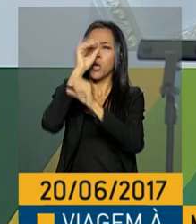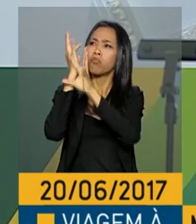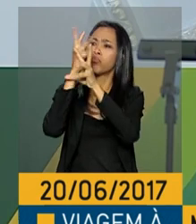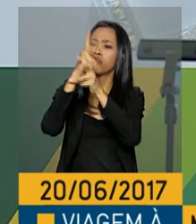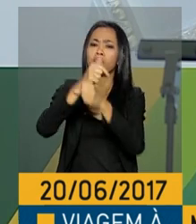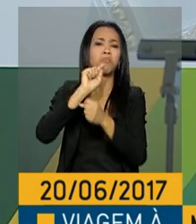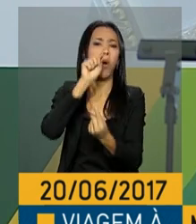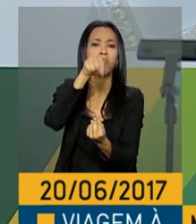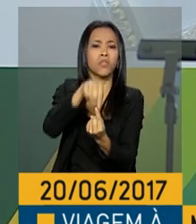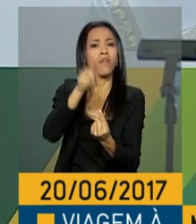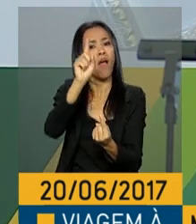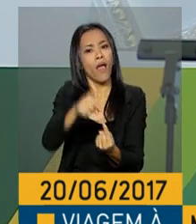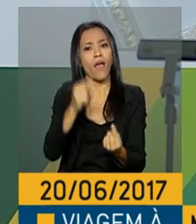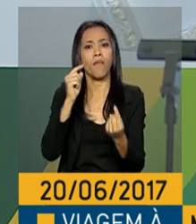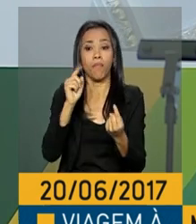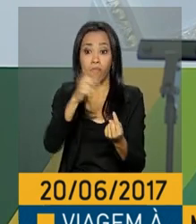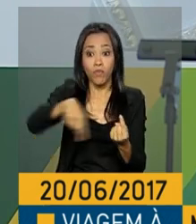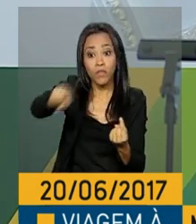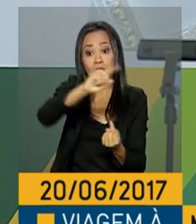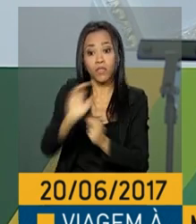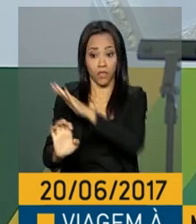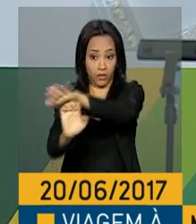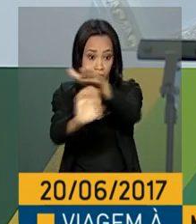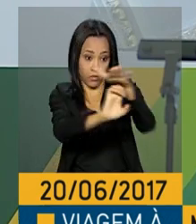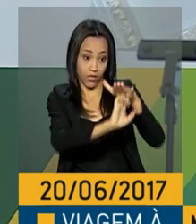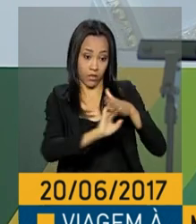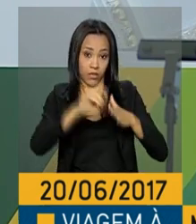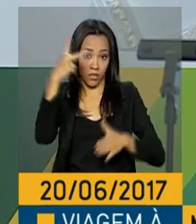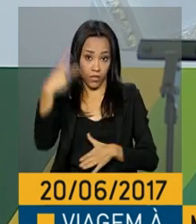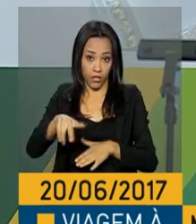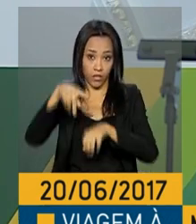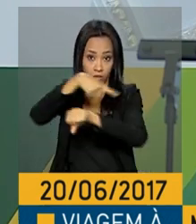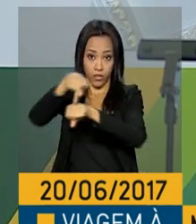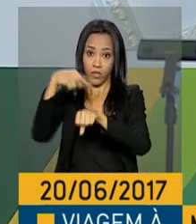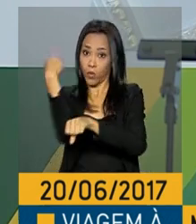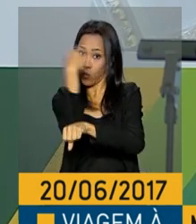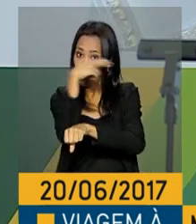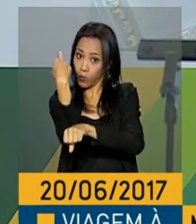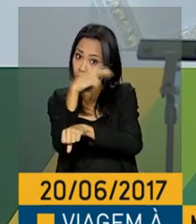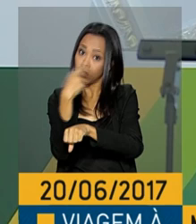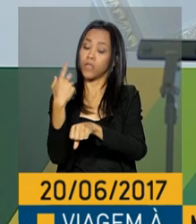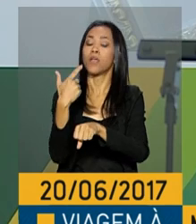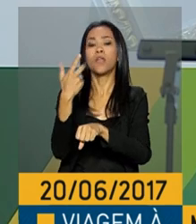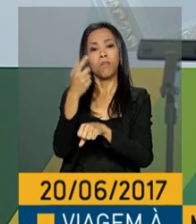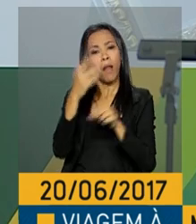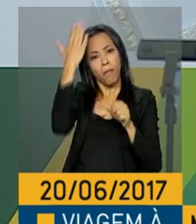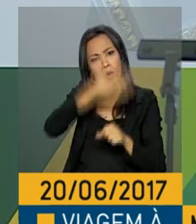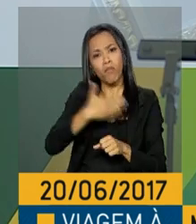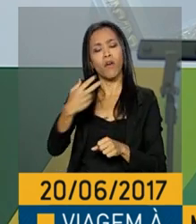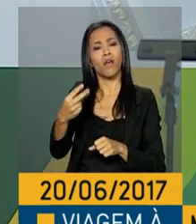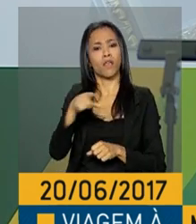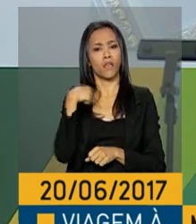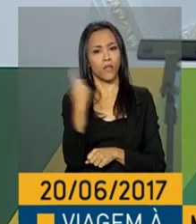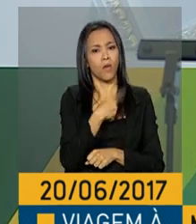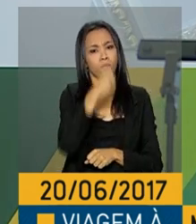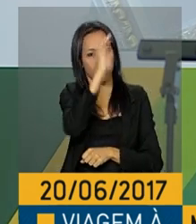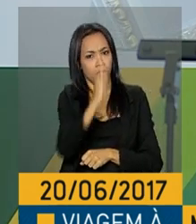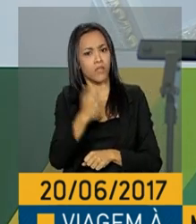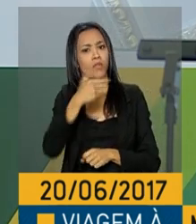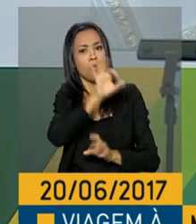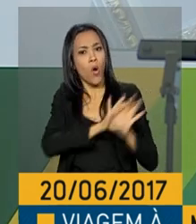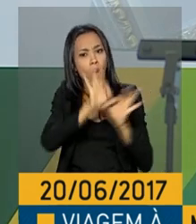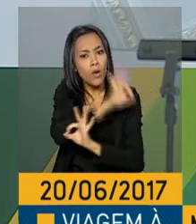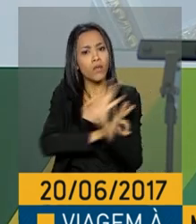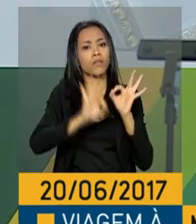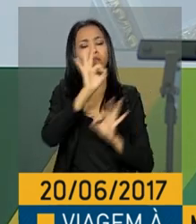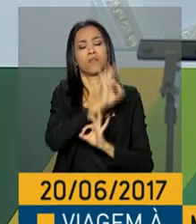incentivar os investidores russos, né? No sentido de que nós estamos colocando o país nos trilhos. E, para tanto, é preciso